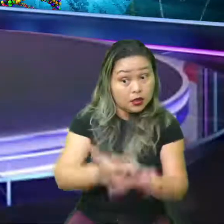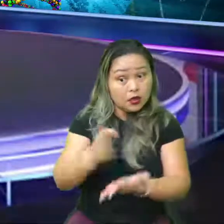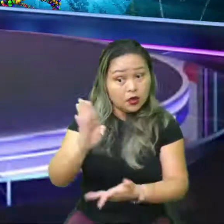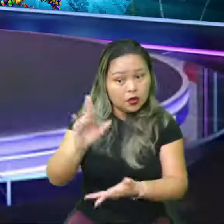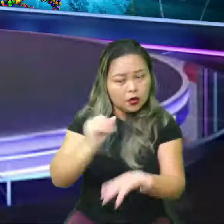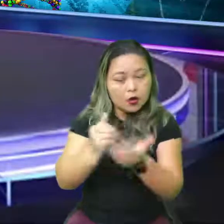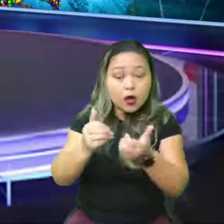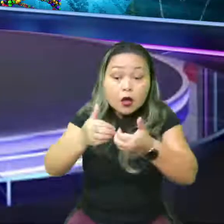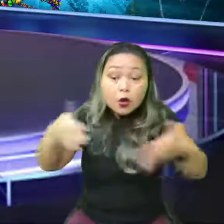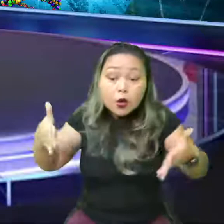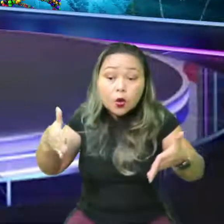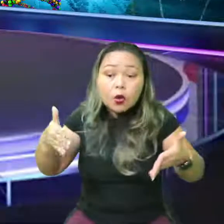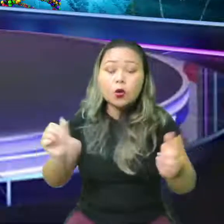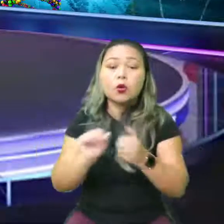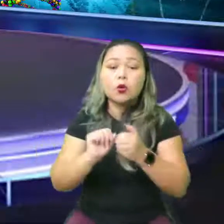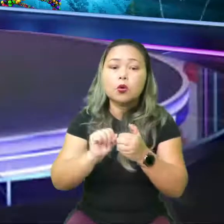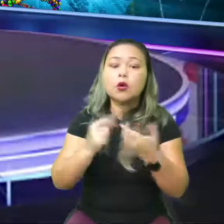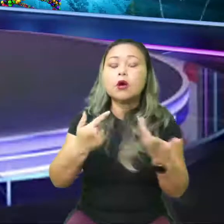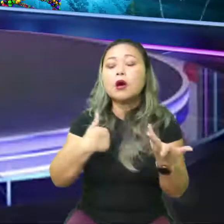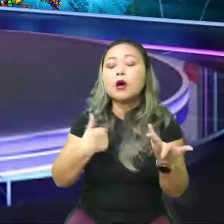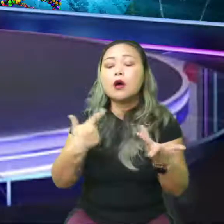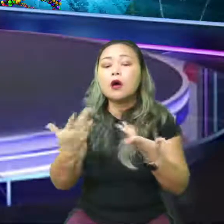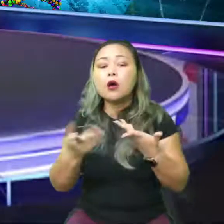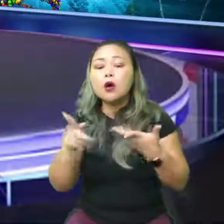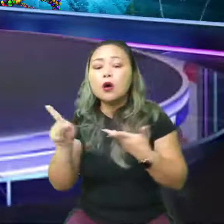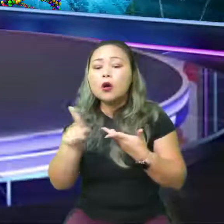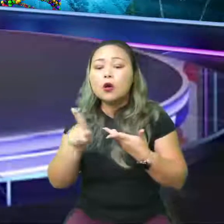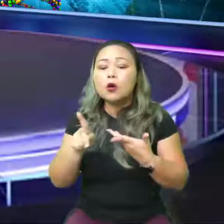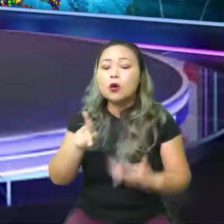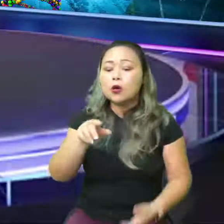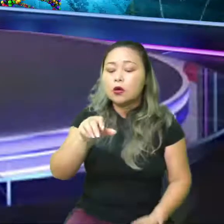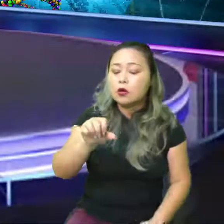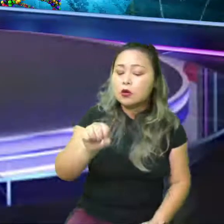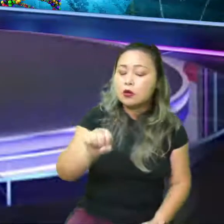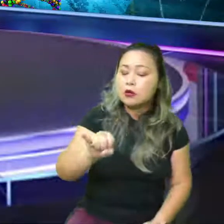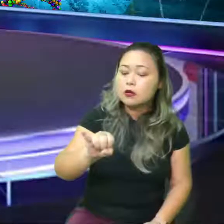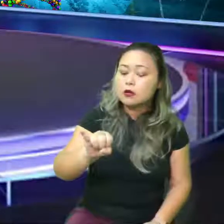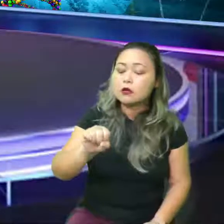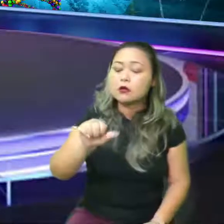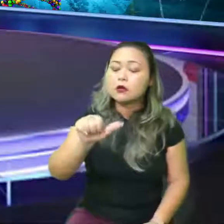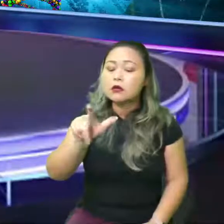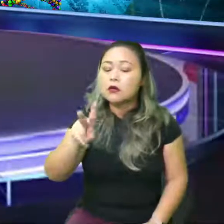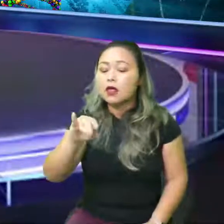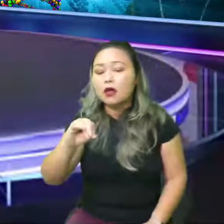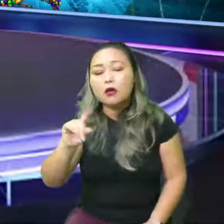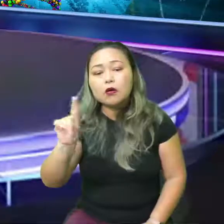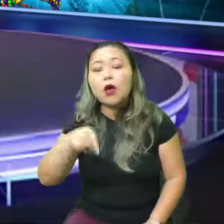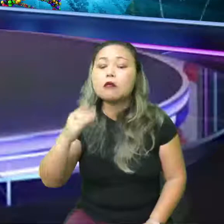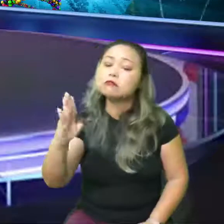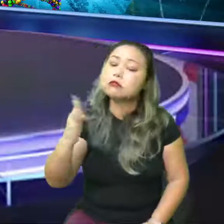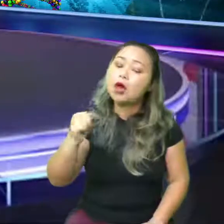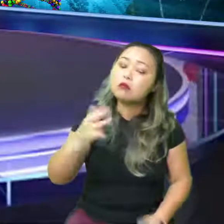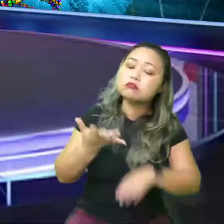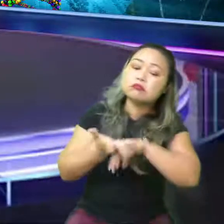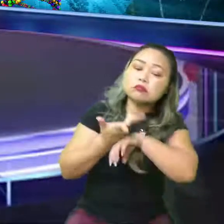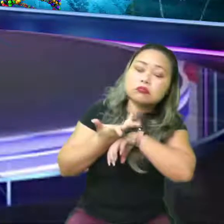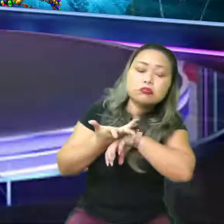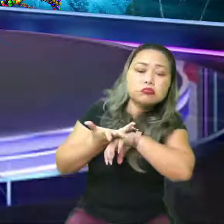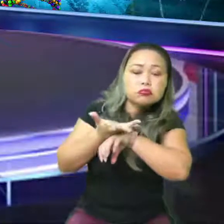biologia, introduzindo aí, a gente estava aqui com o professor Silvio, né, como ele falou, a biologia é uma